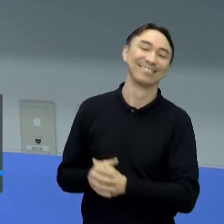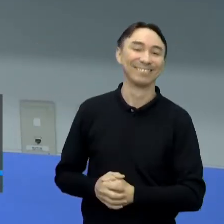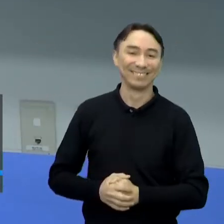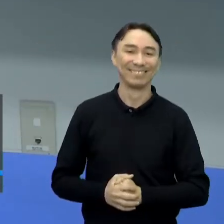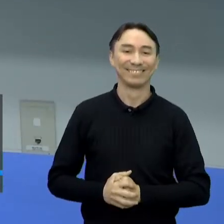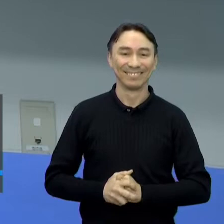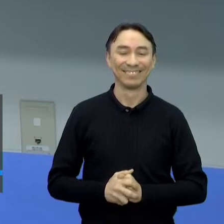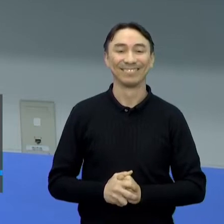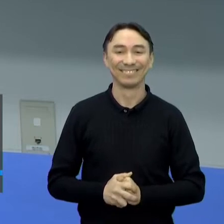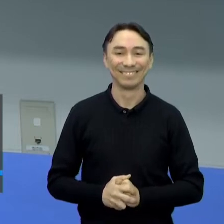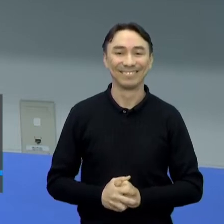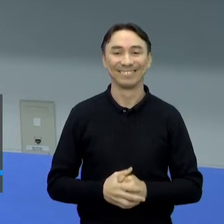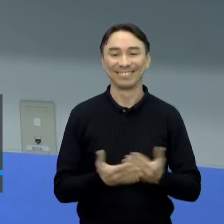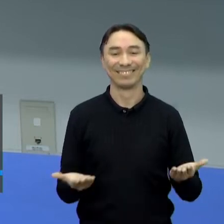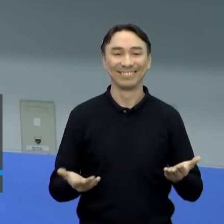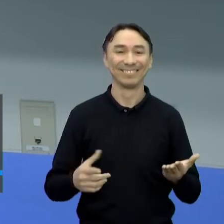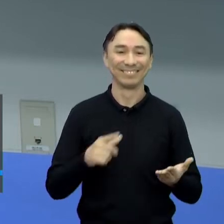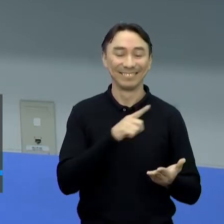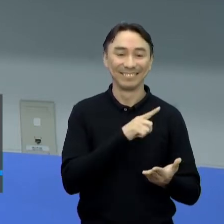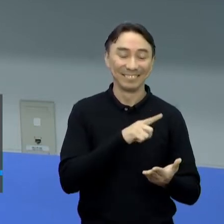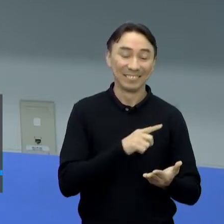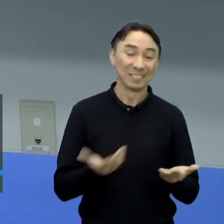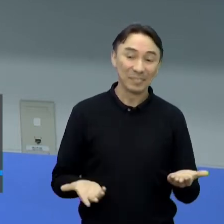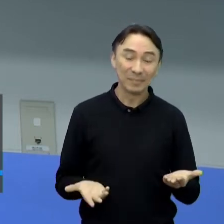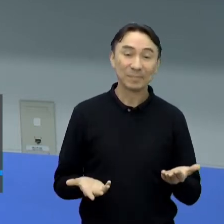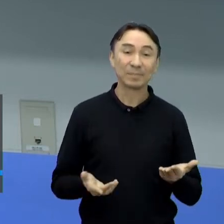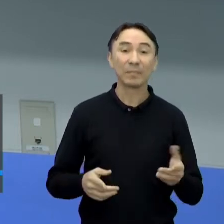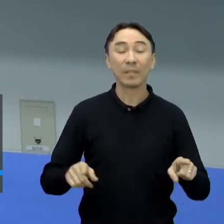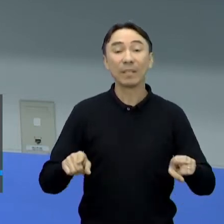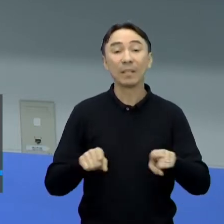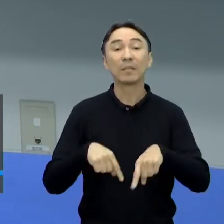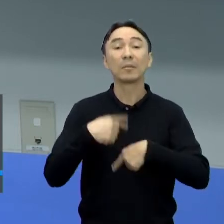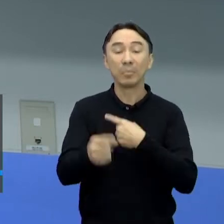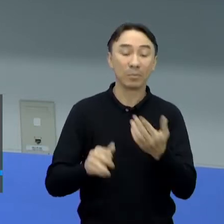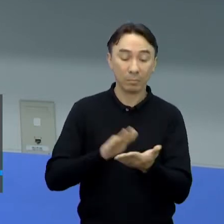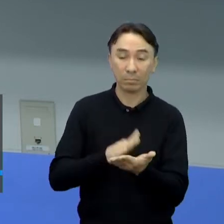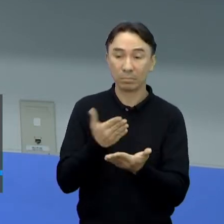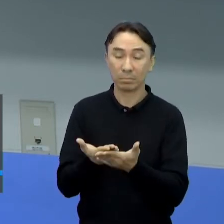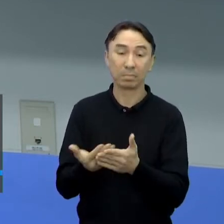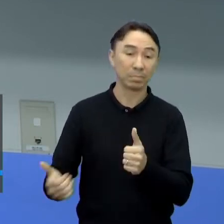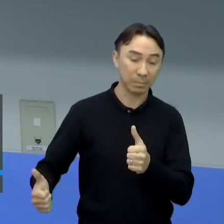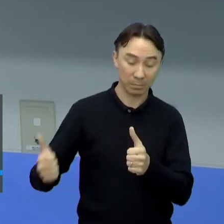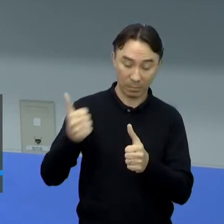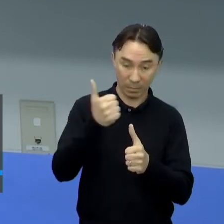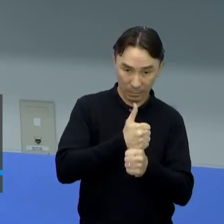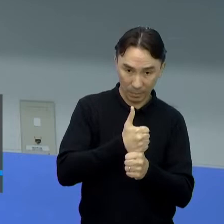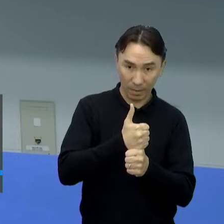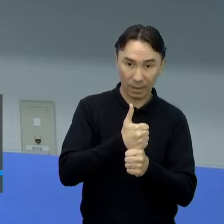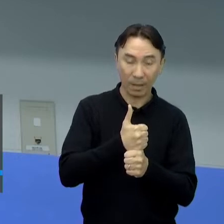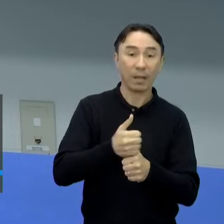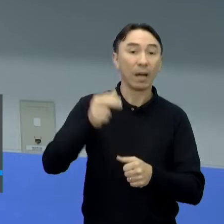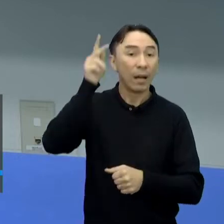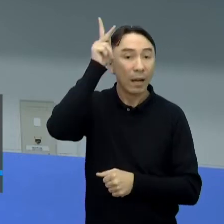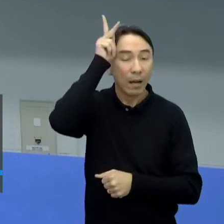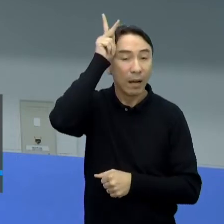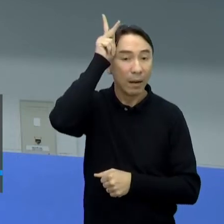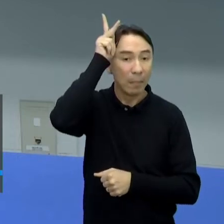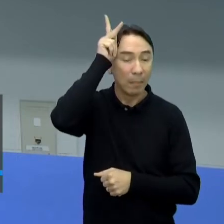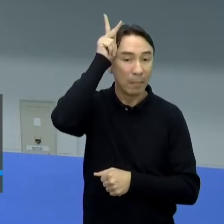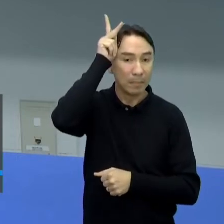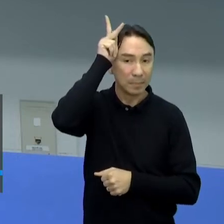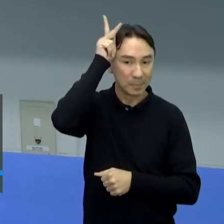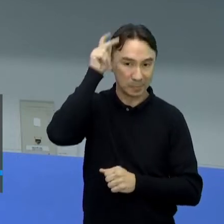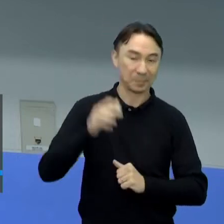Helder, todo meninão, dando tchauzinho para nós. E logo mais teremos também a